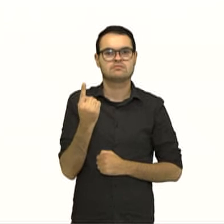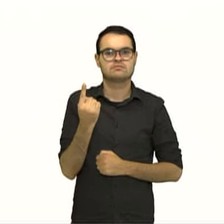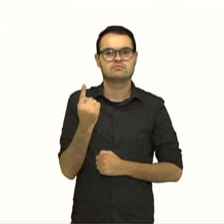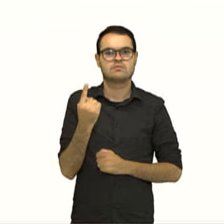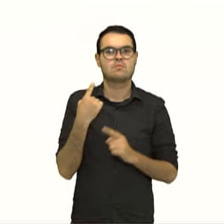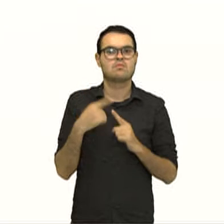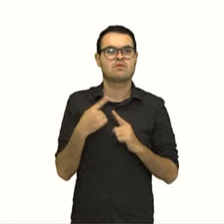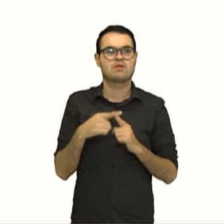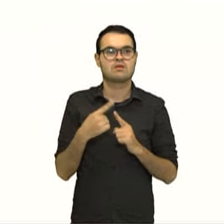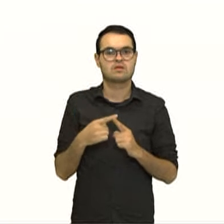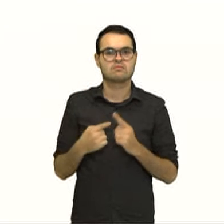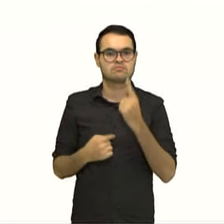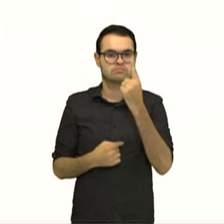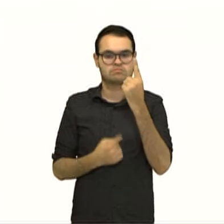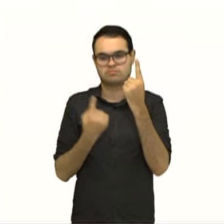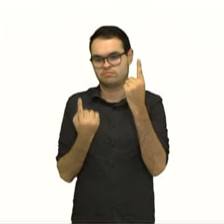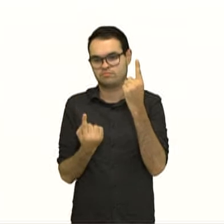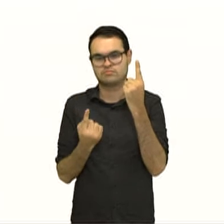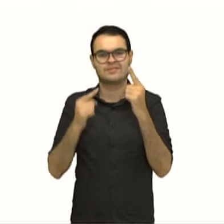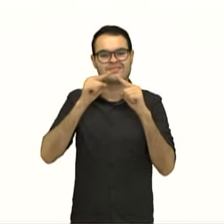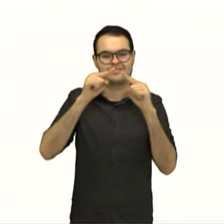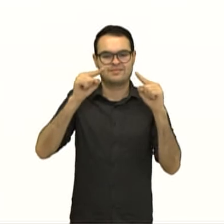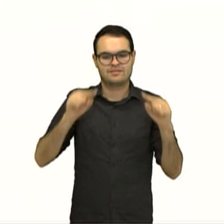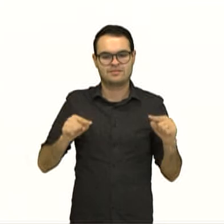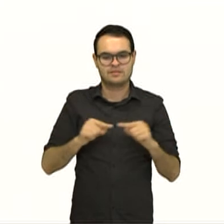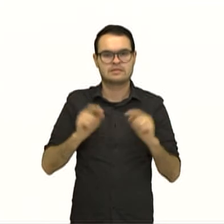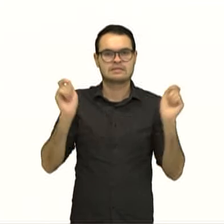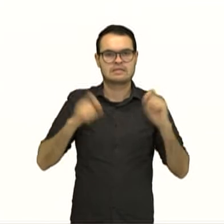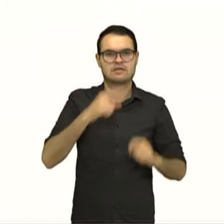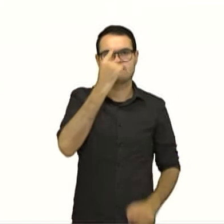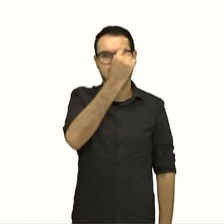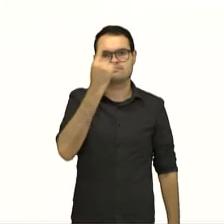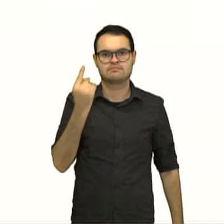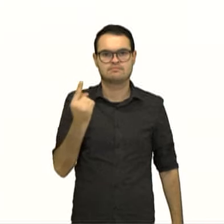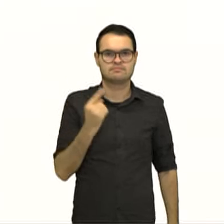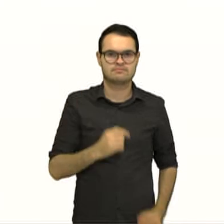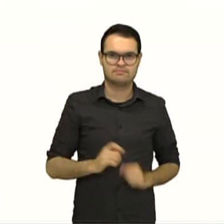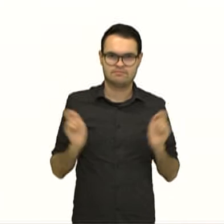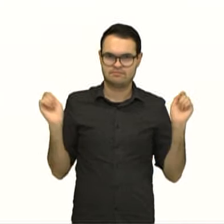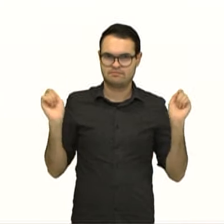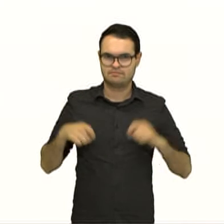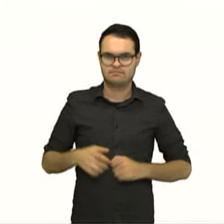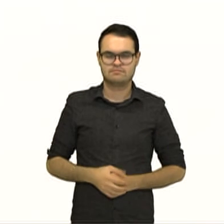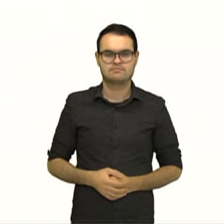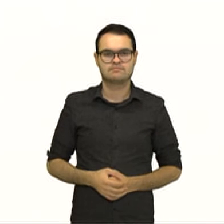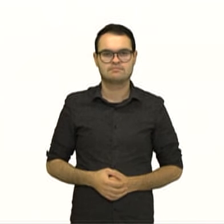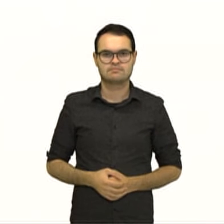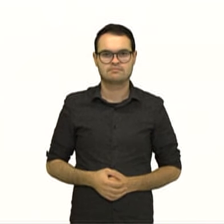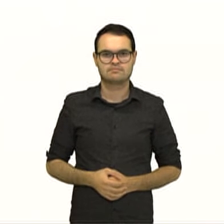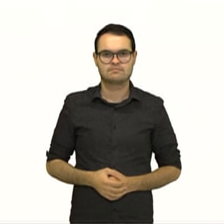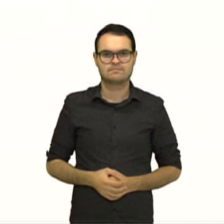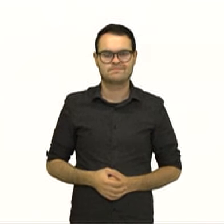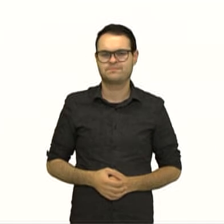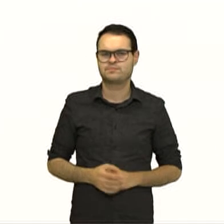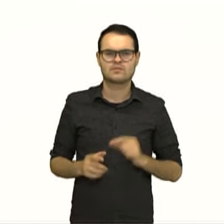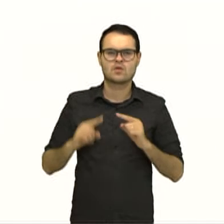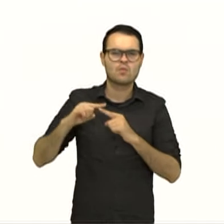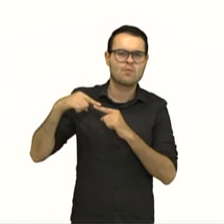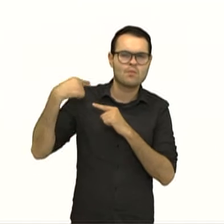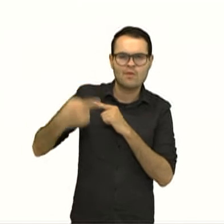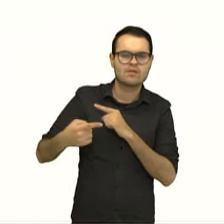e 1 é quadrado perfeito, porque eu consigo fazer um quadradinho de 1 por 1, certo? Quem seria o